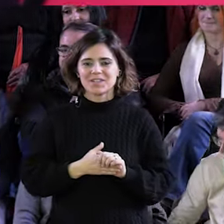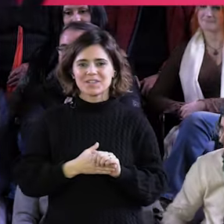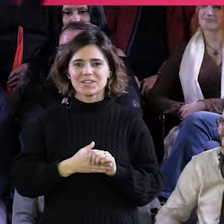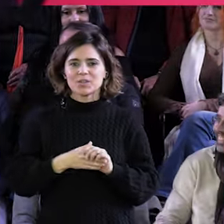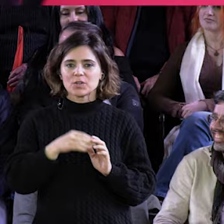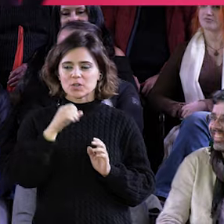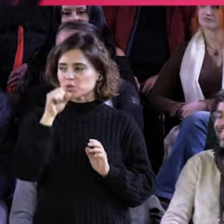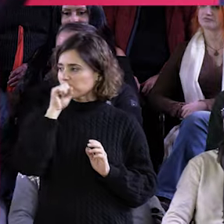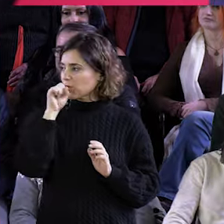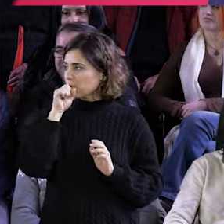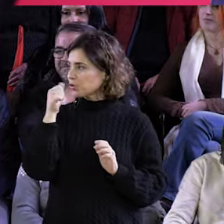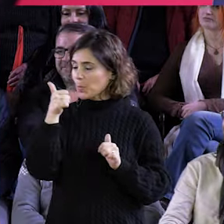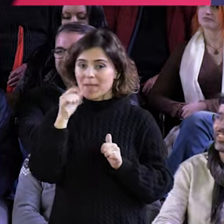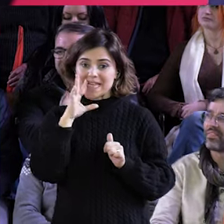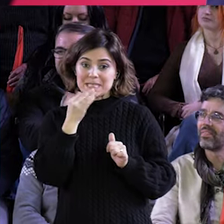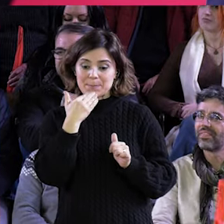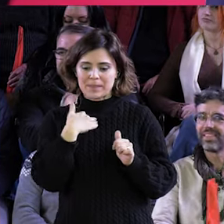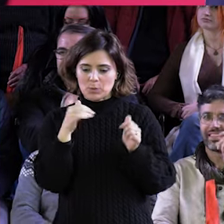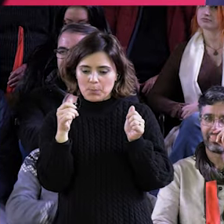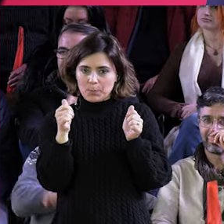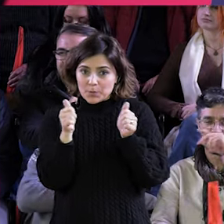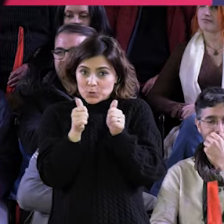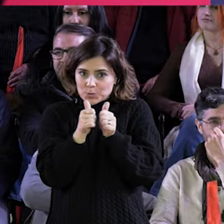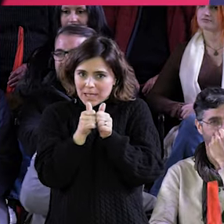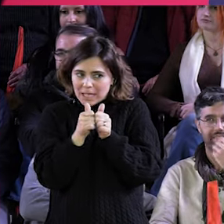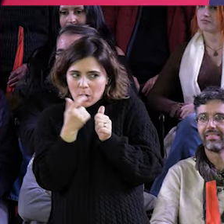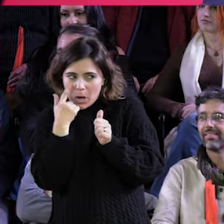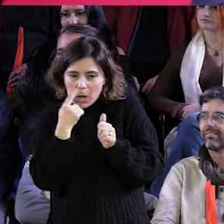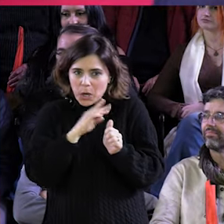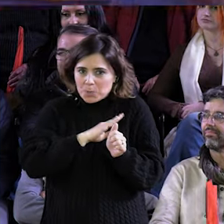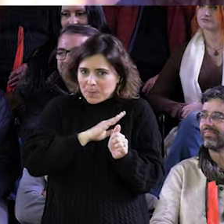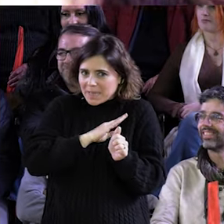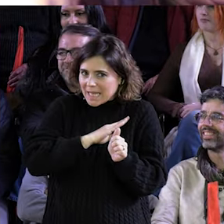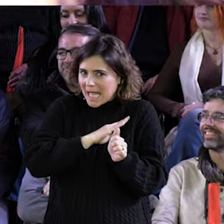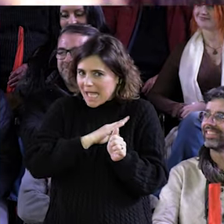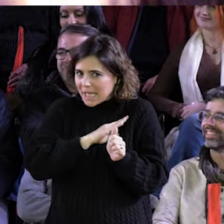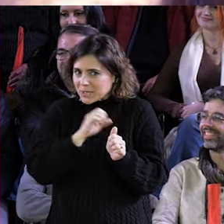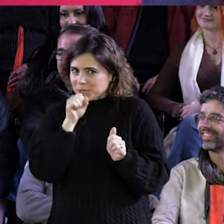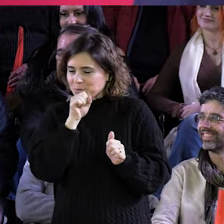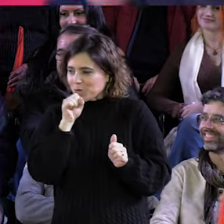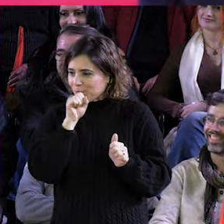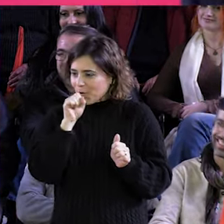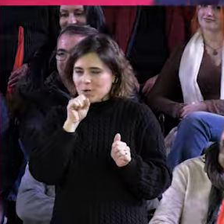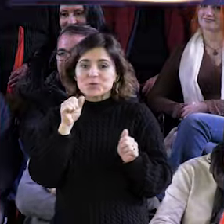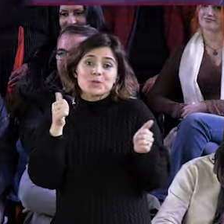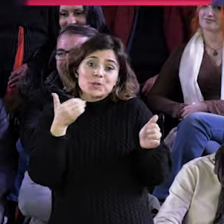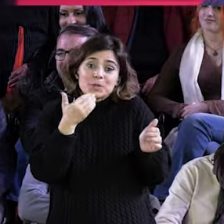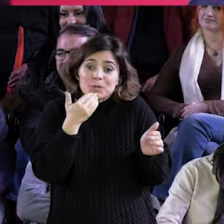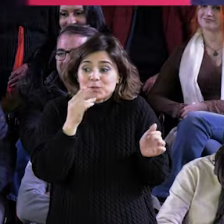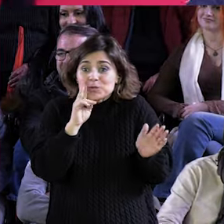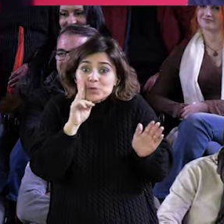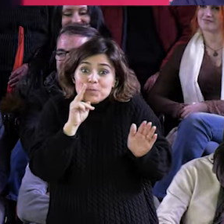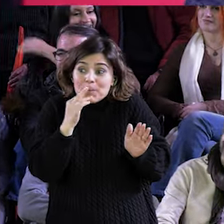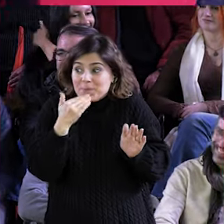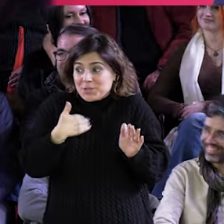Os microfones estão bem assim, pediram-me para juntar mais um bocadinho, estou a fazer um teste. Está bem? Ah, eu, pá, desculpa, pediste-me, eu estou a